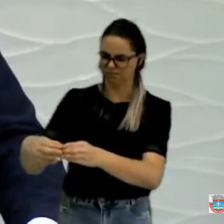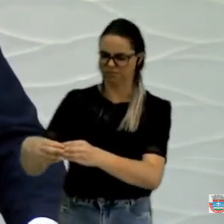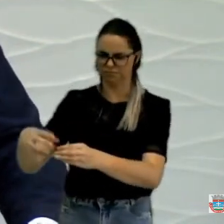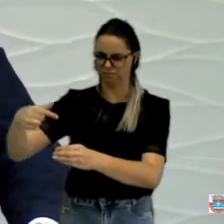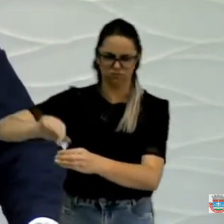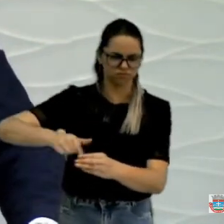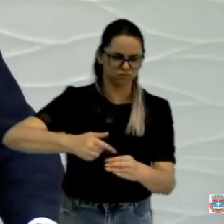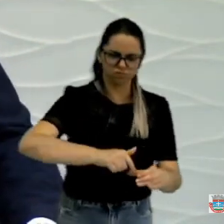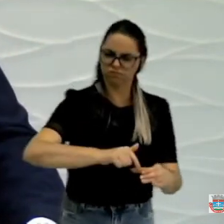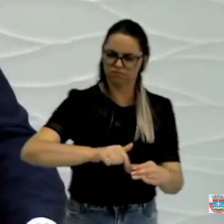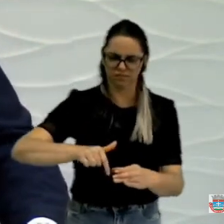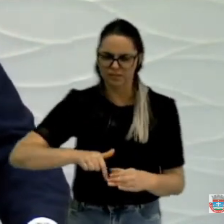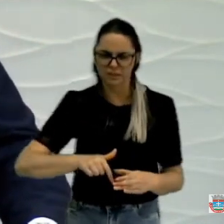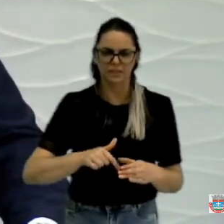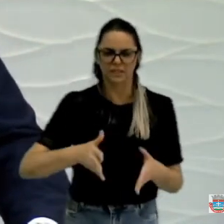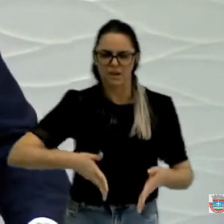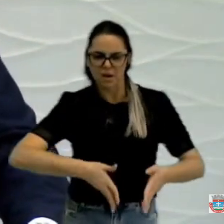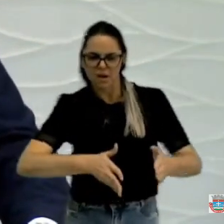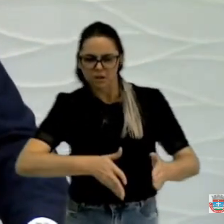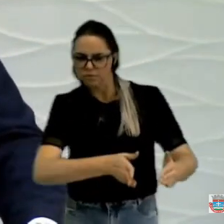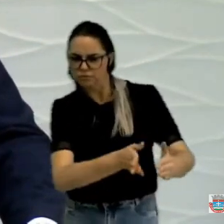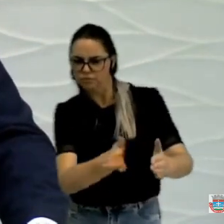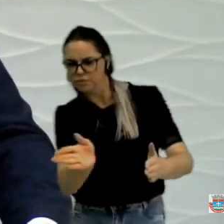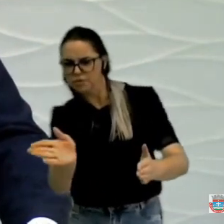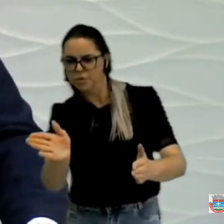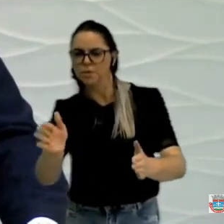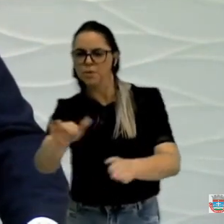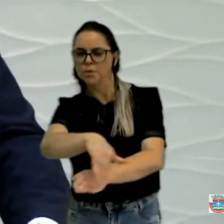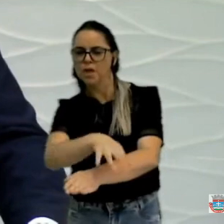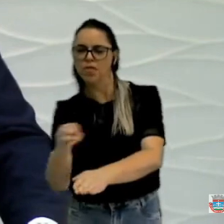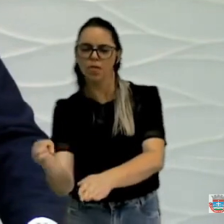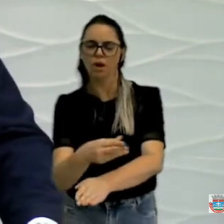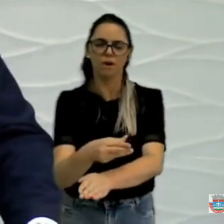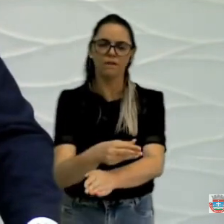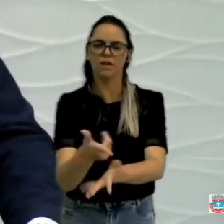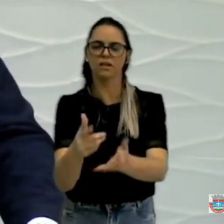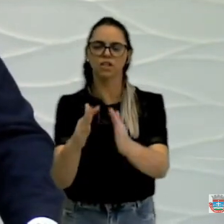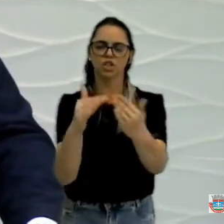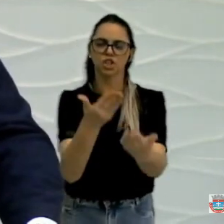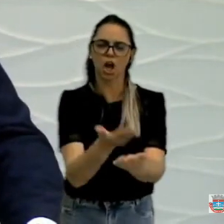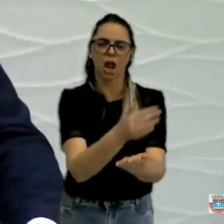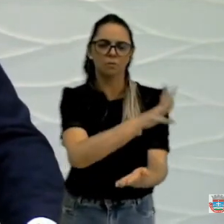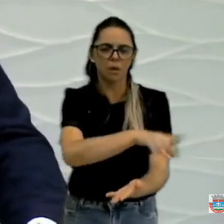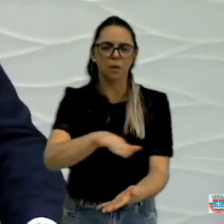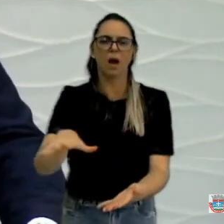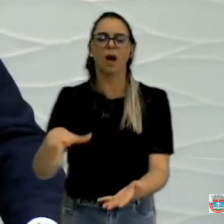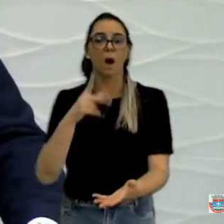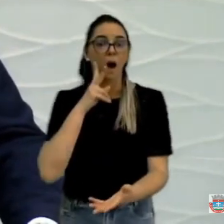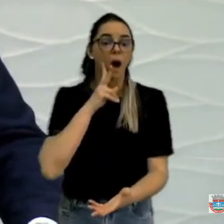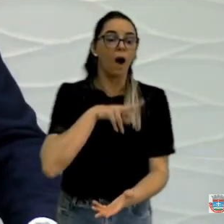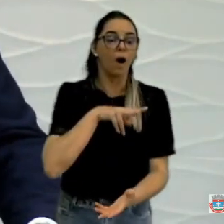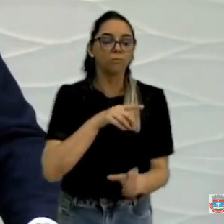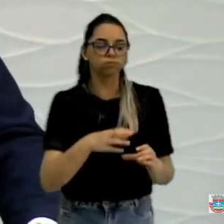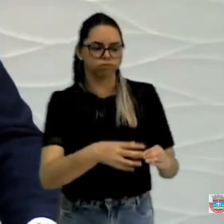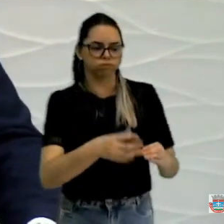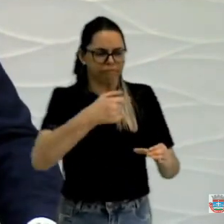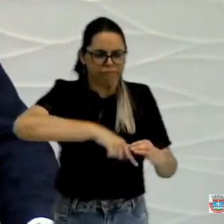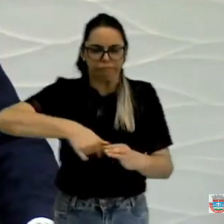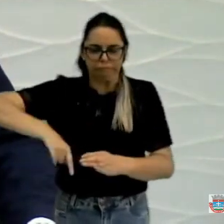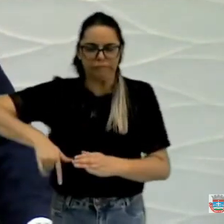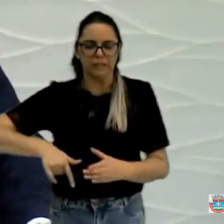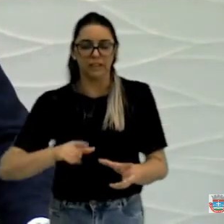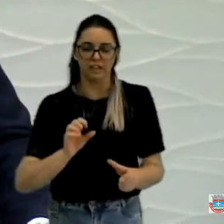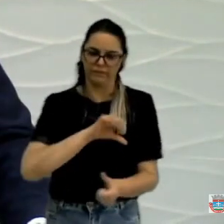Miquiquio, passando ali na entrada da Rua Nova que vai lá para a creche. Veja os buracos que a Compesa deixou ali, quando foi refazer aquele